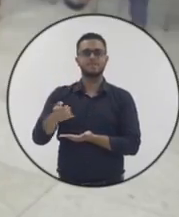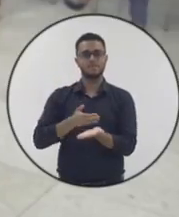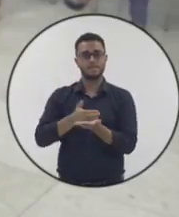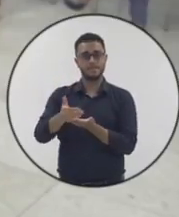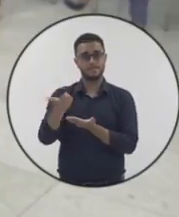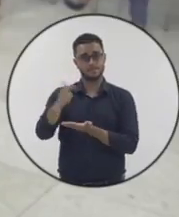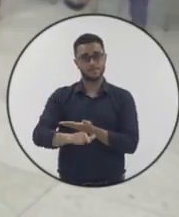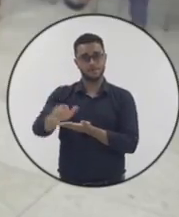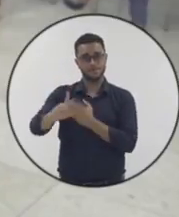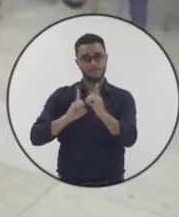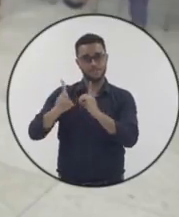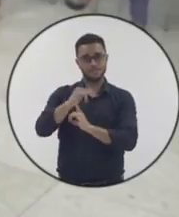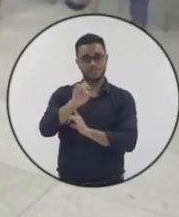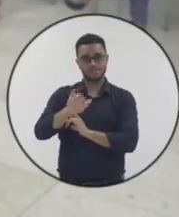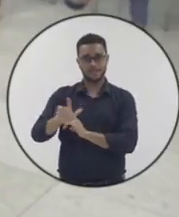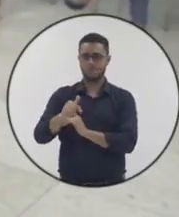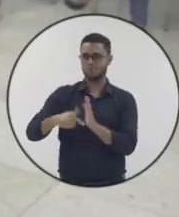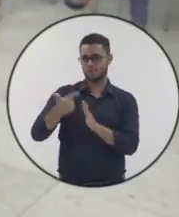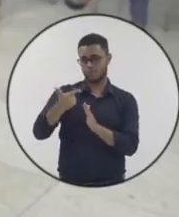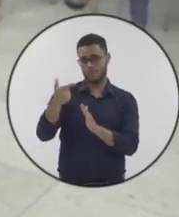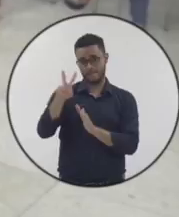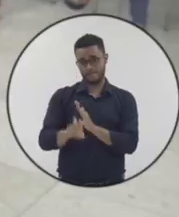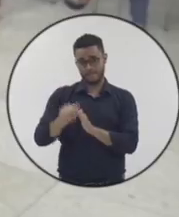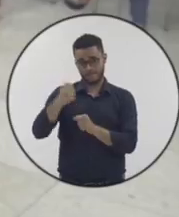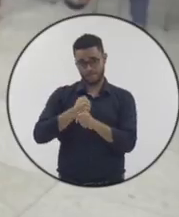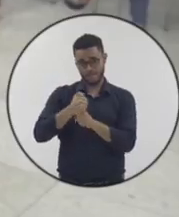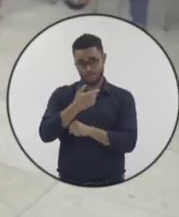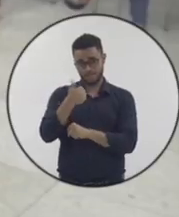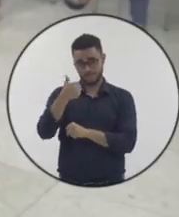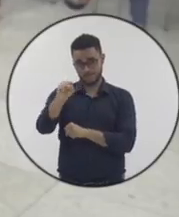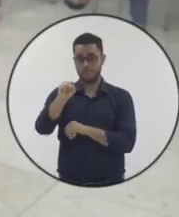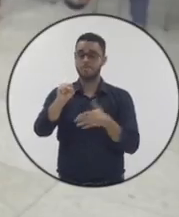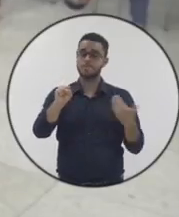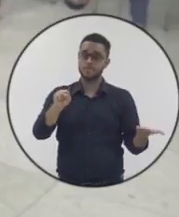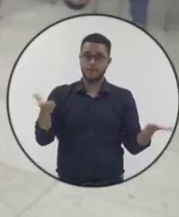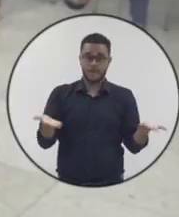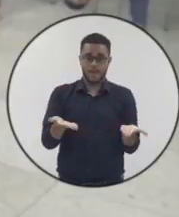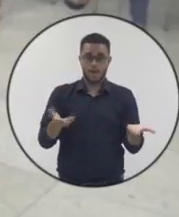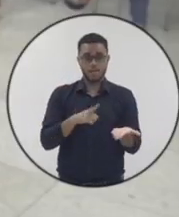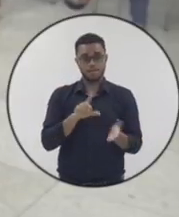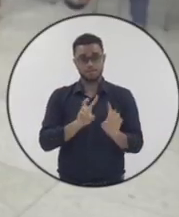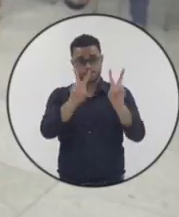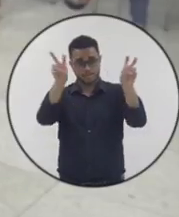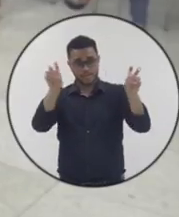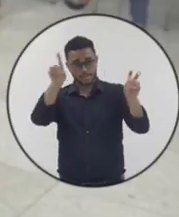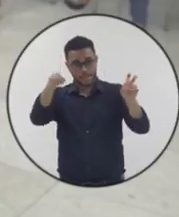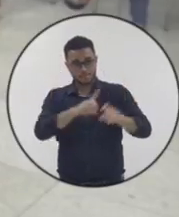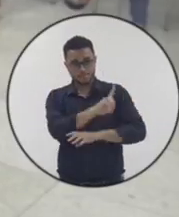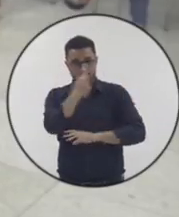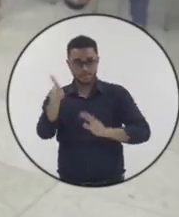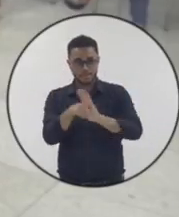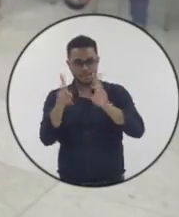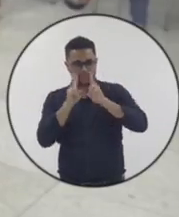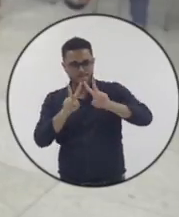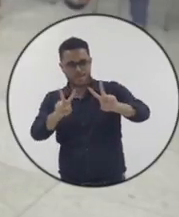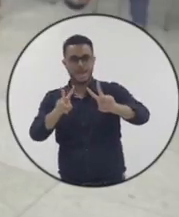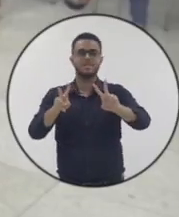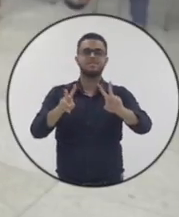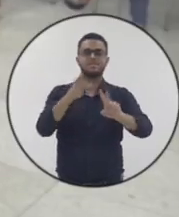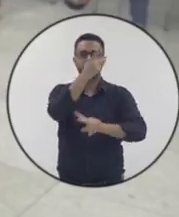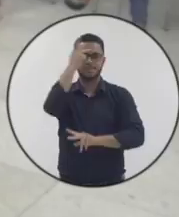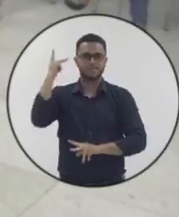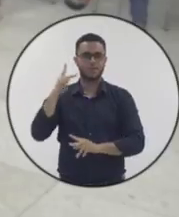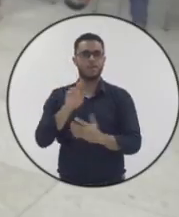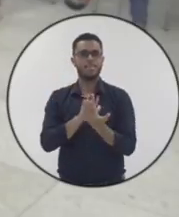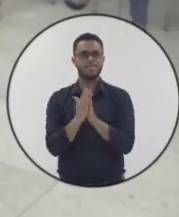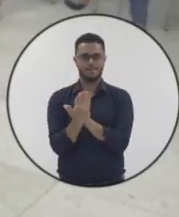Federal de Psicologia, o segundo do ano de 2018, dessa vez com o tema do Dia da Visibilidade Trans.